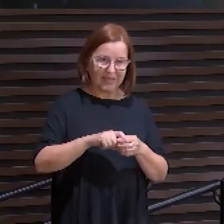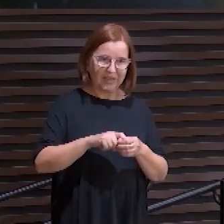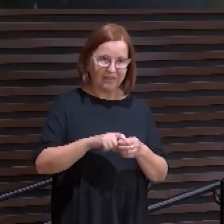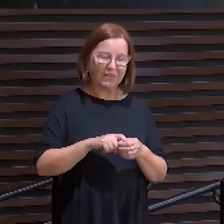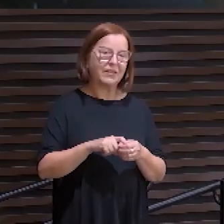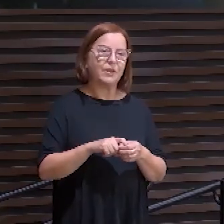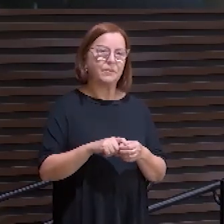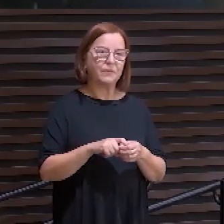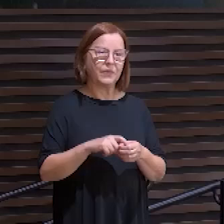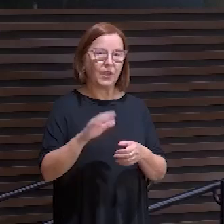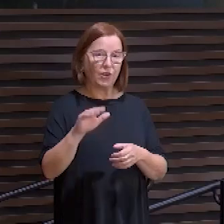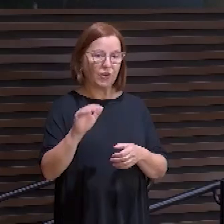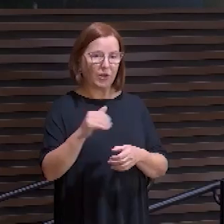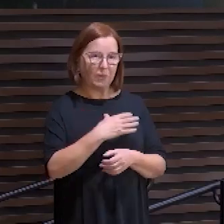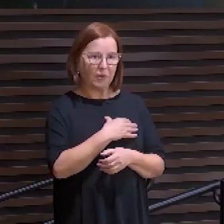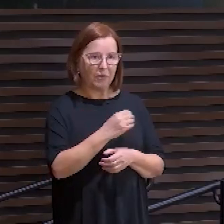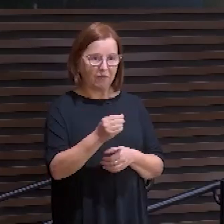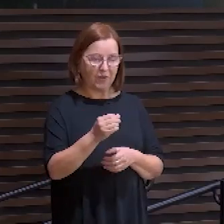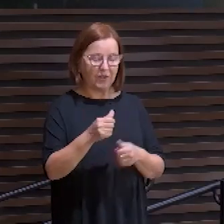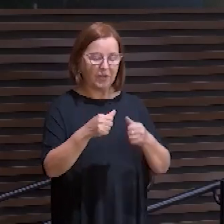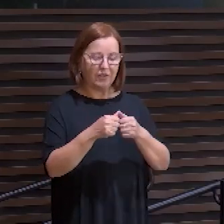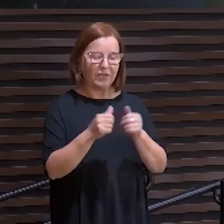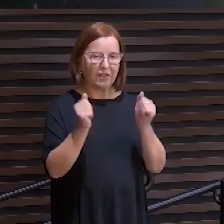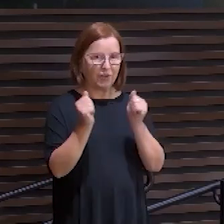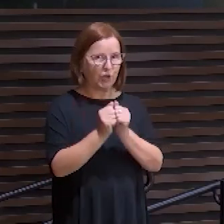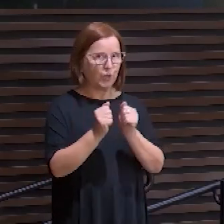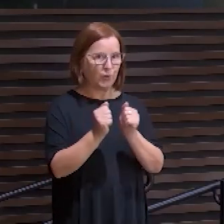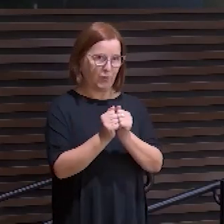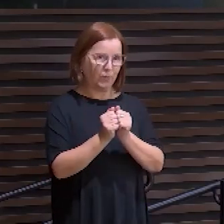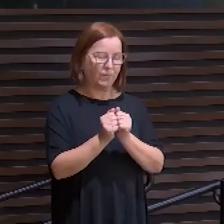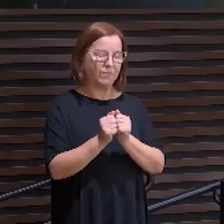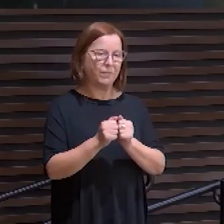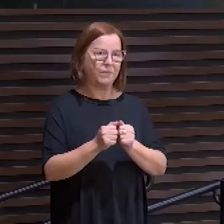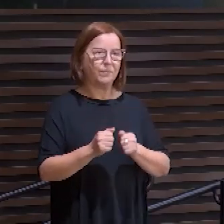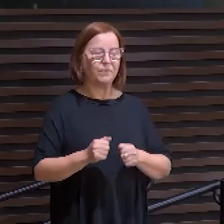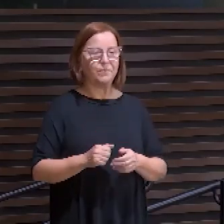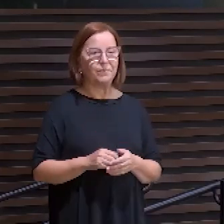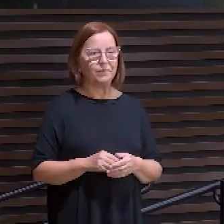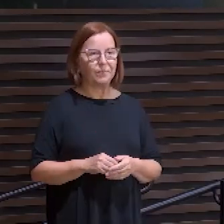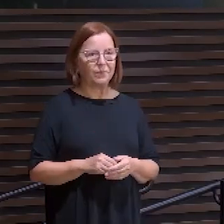filhos e gastava um tempo com eles.